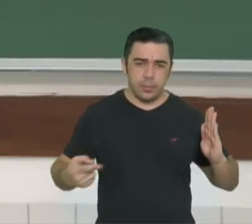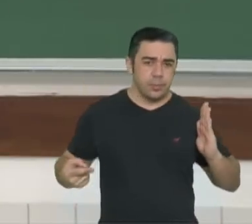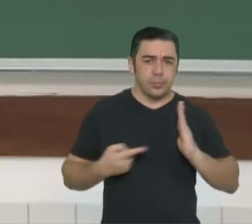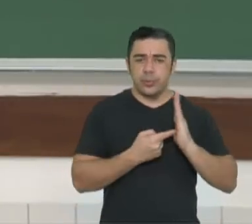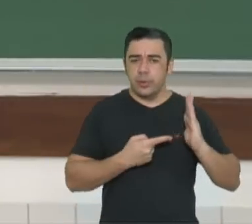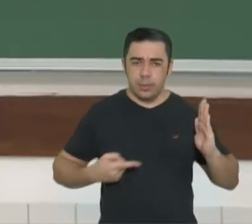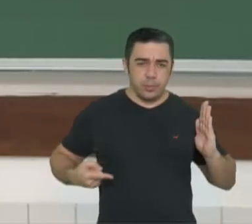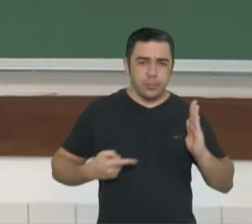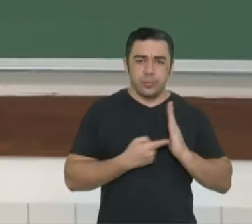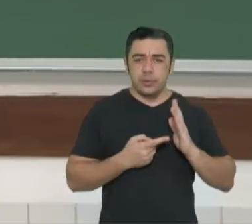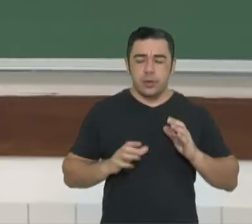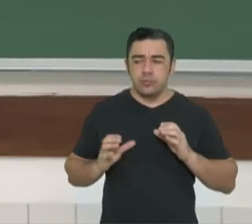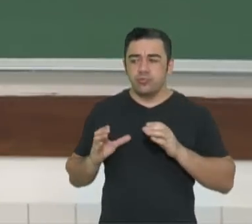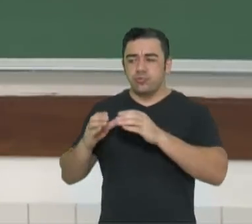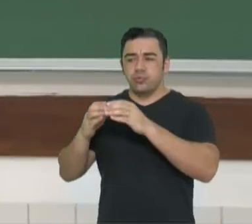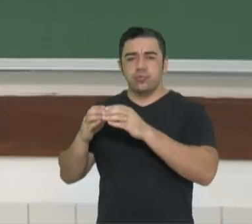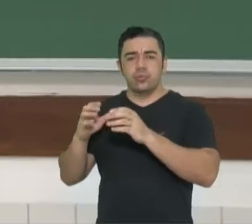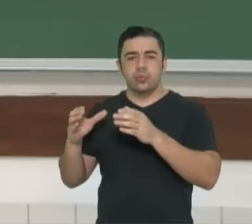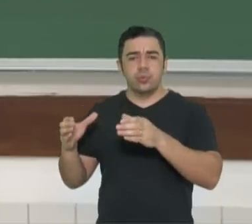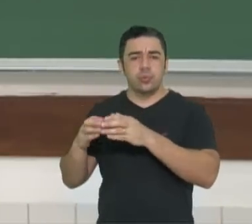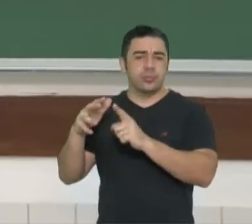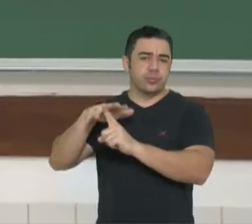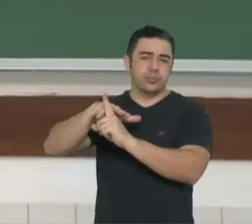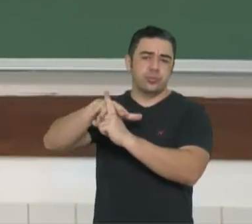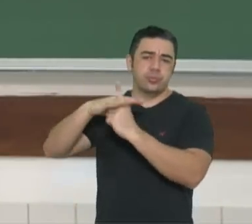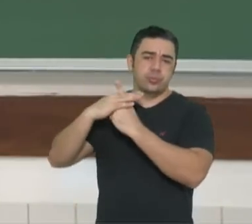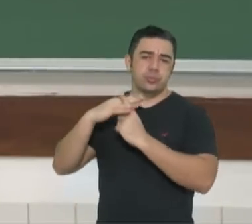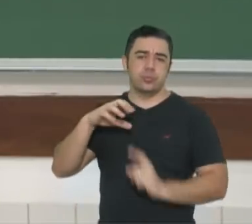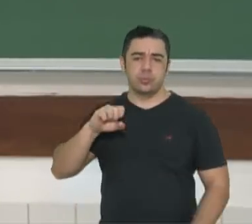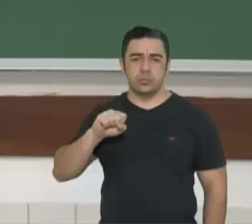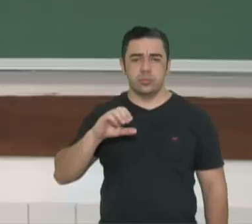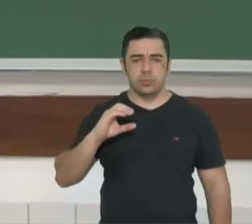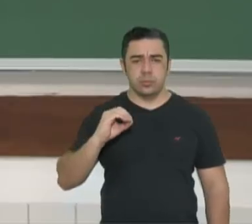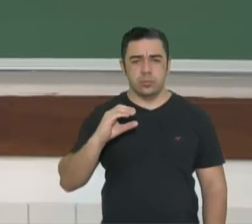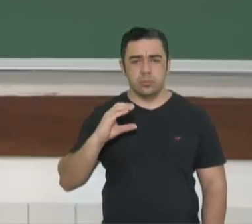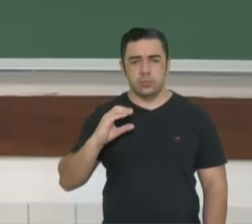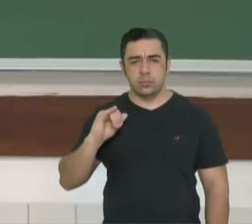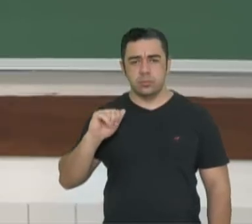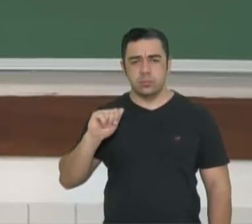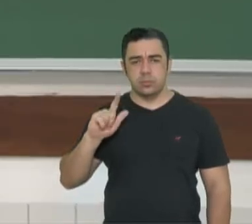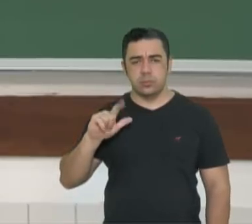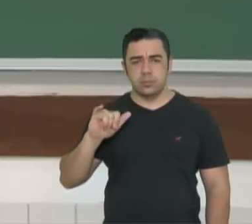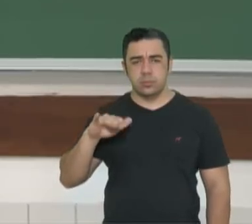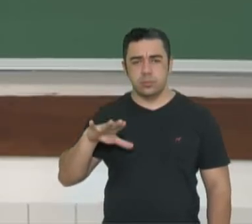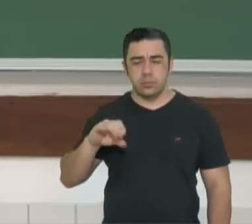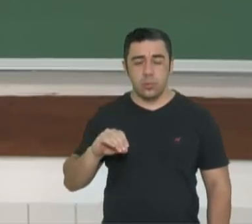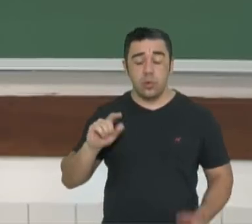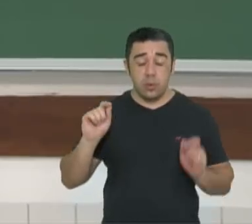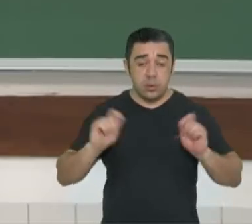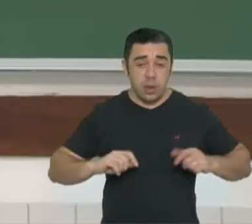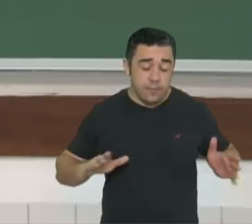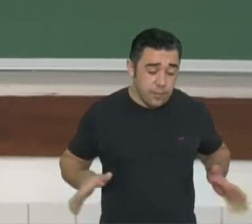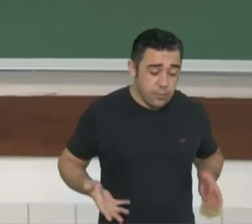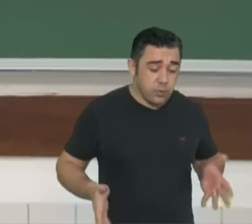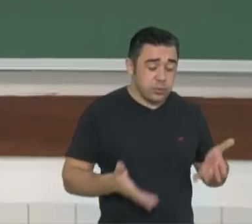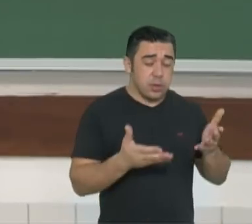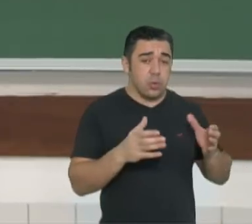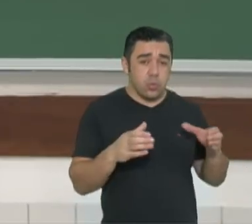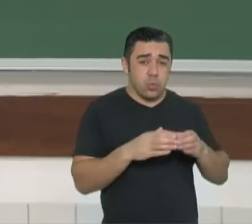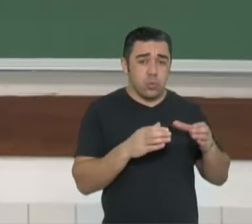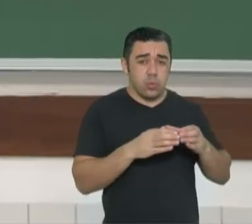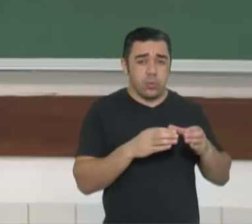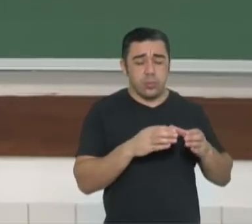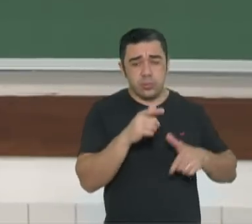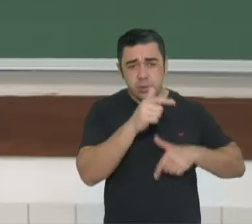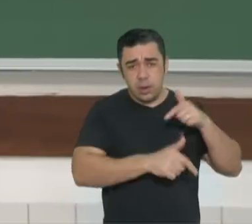o socialismo, porque era uma ideia de favorecer as classes mais populares. Então o Brasil era um caminho para o